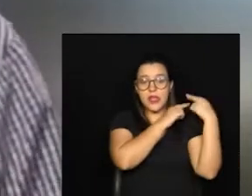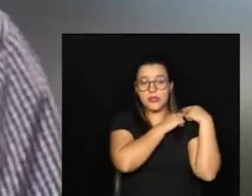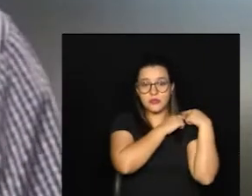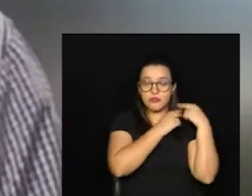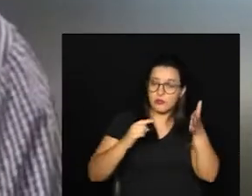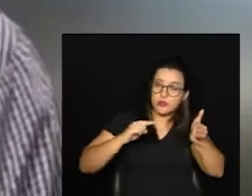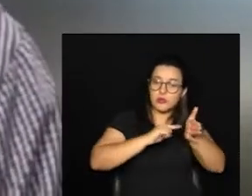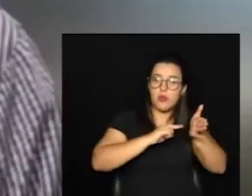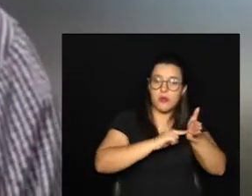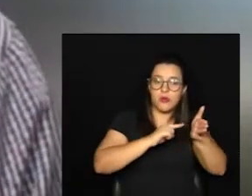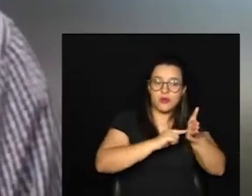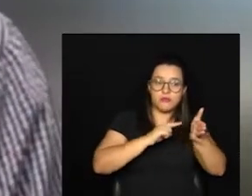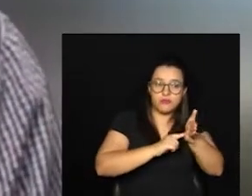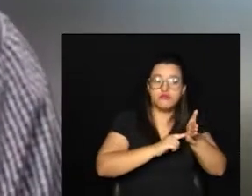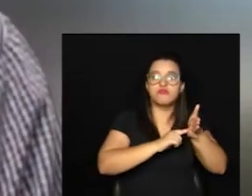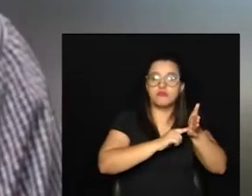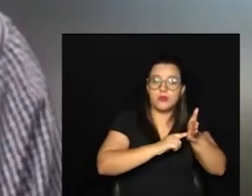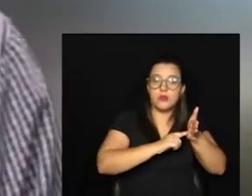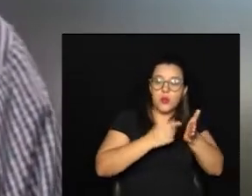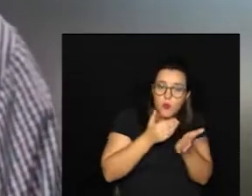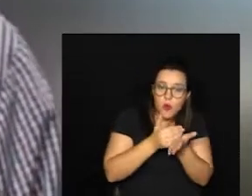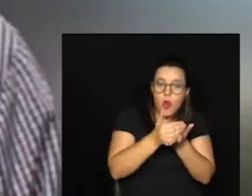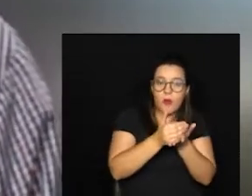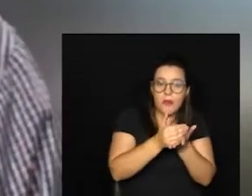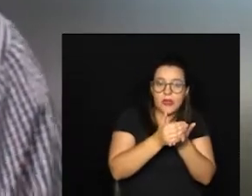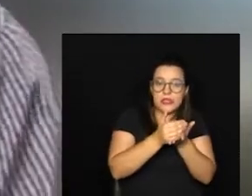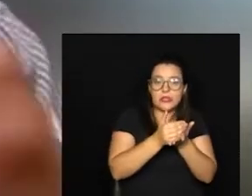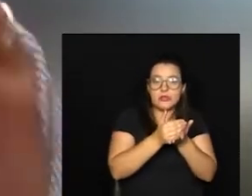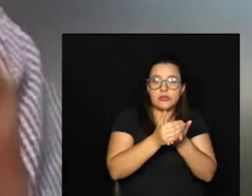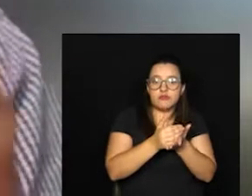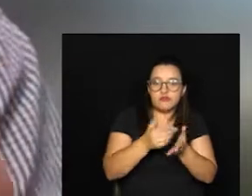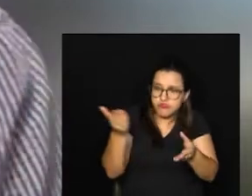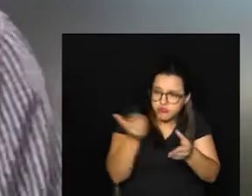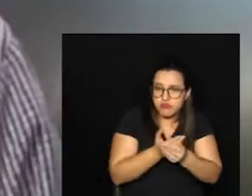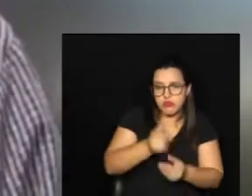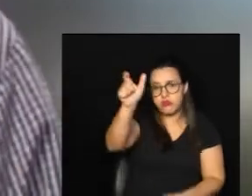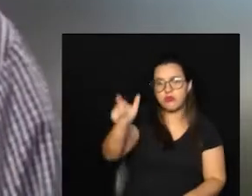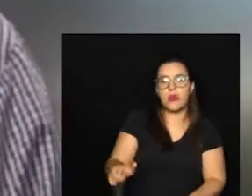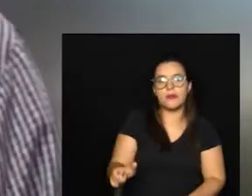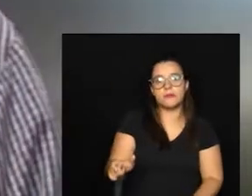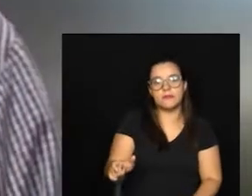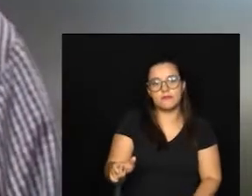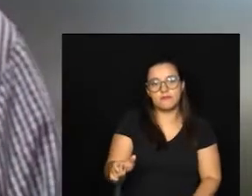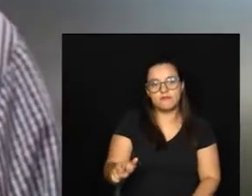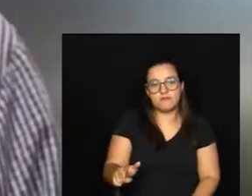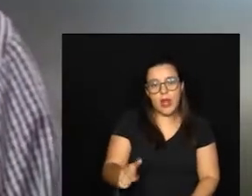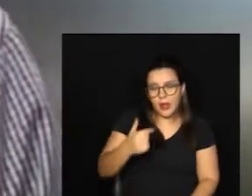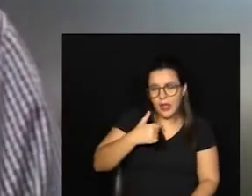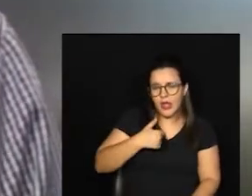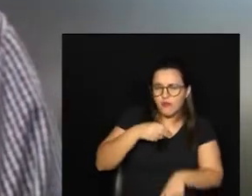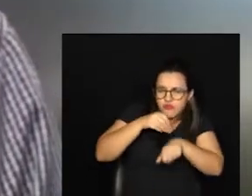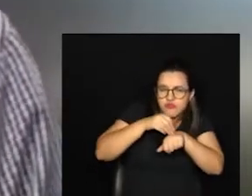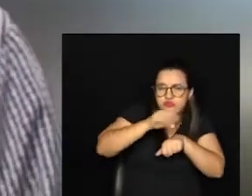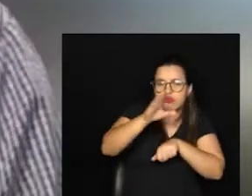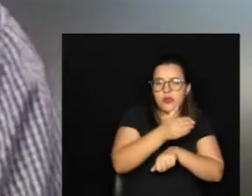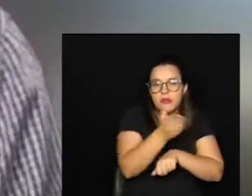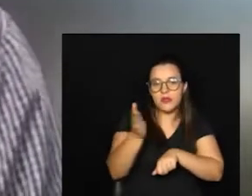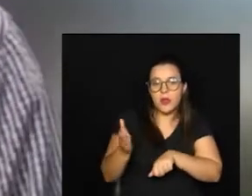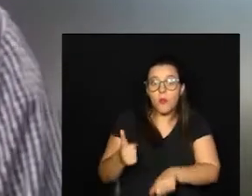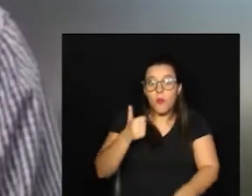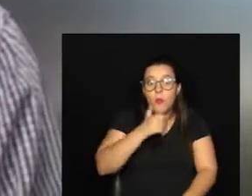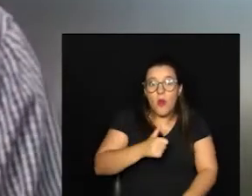uma denúncia, ou seja, dar início a uma ação penal contra aquele indivíduo. É importante, se você me permite, ressaltar que as